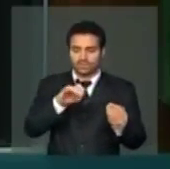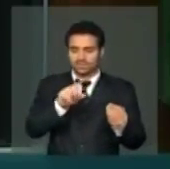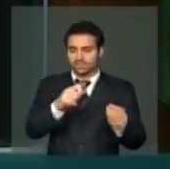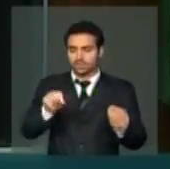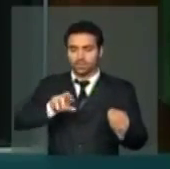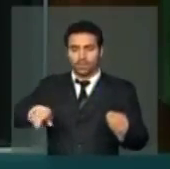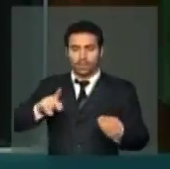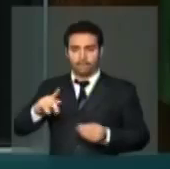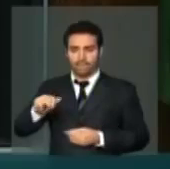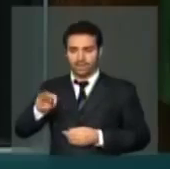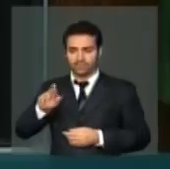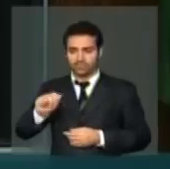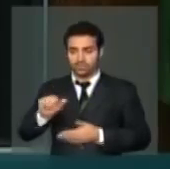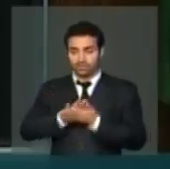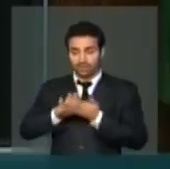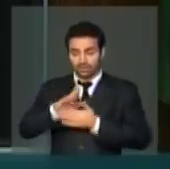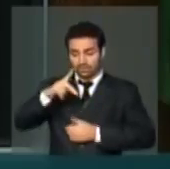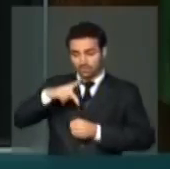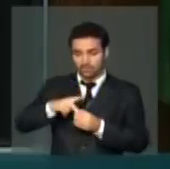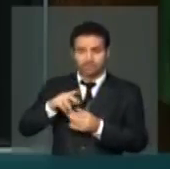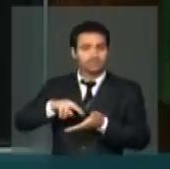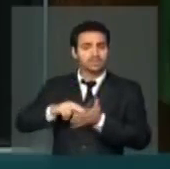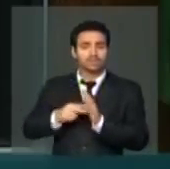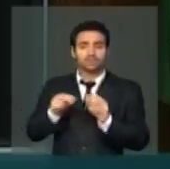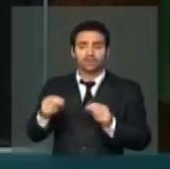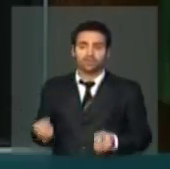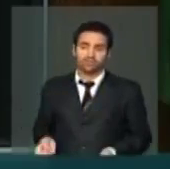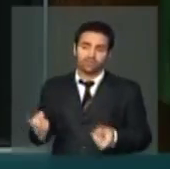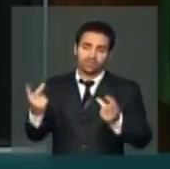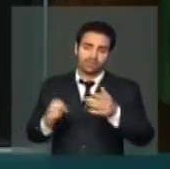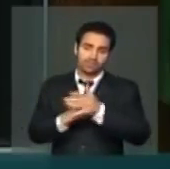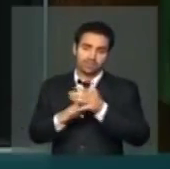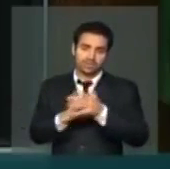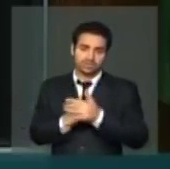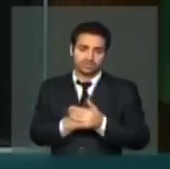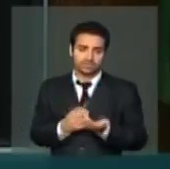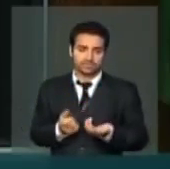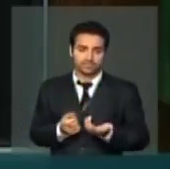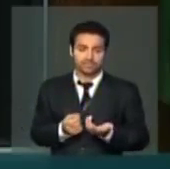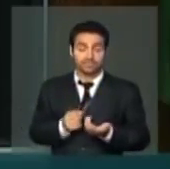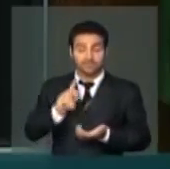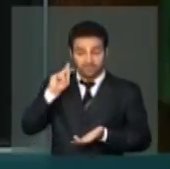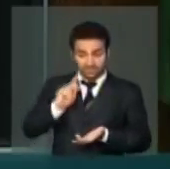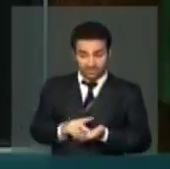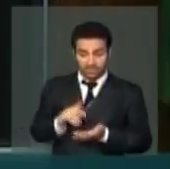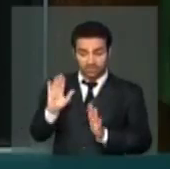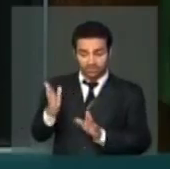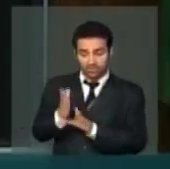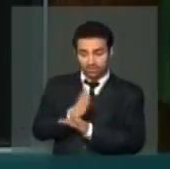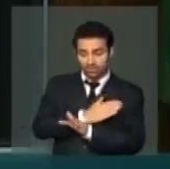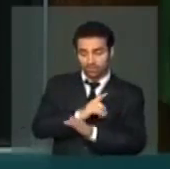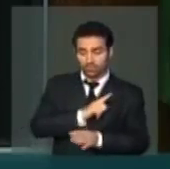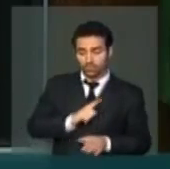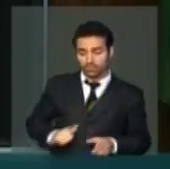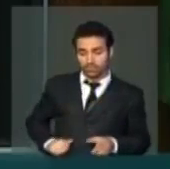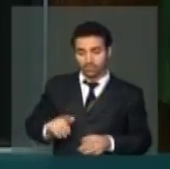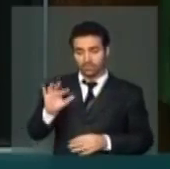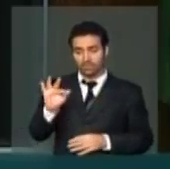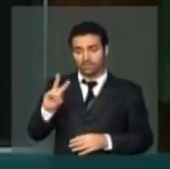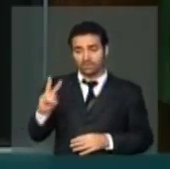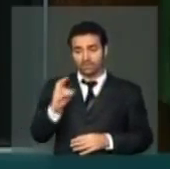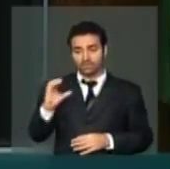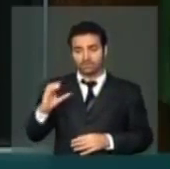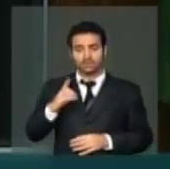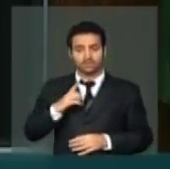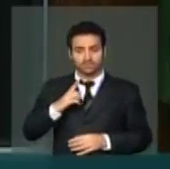da Petrobras, estão buscando a privatização da empresa. Aliás, tese que desde o governo Fernando Henrique Cardoso vem